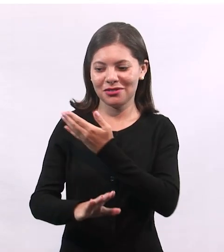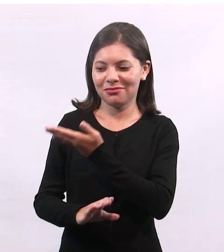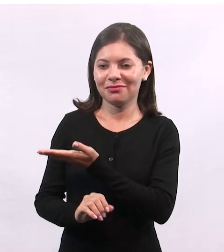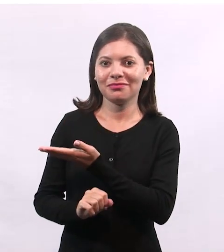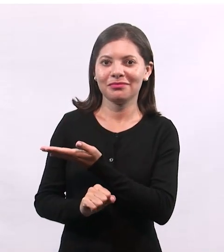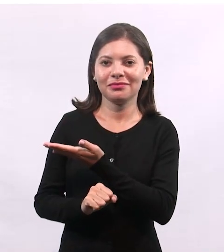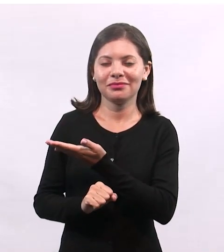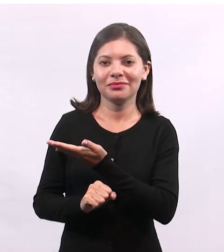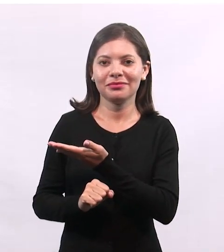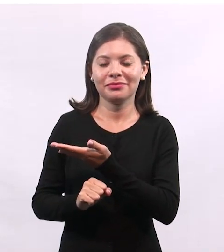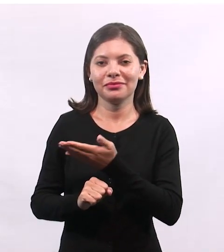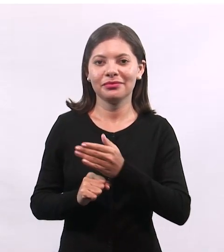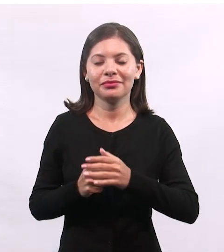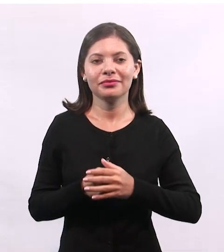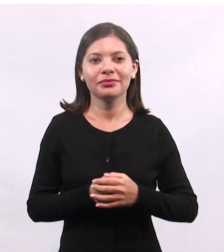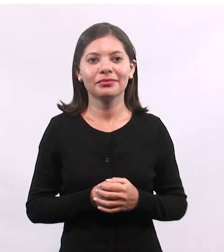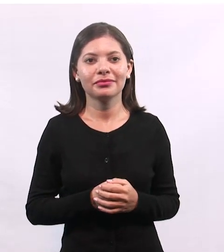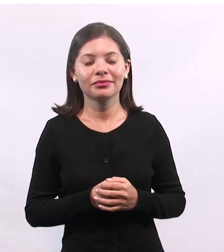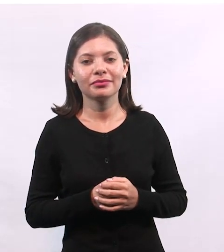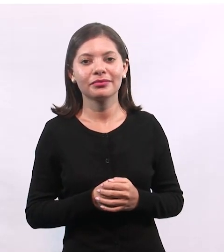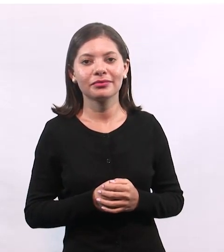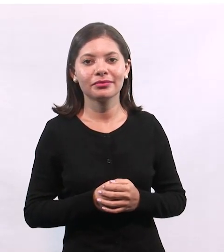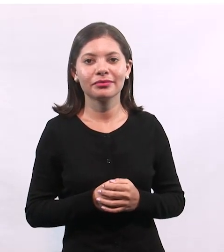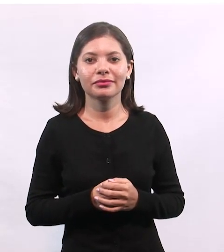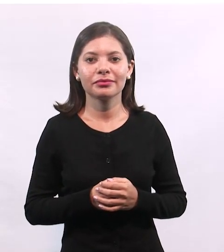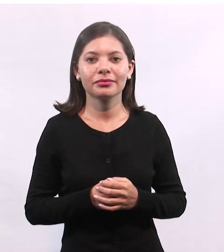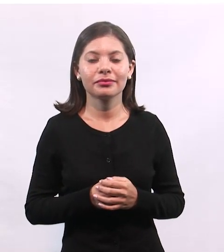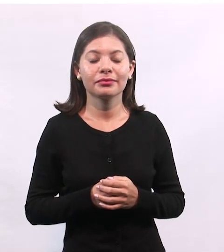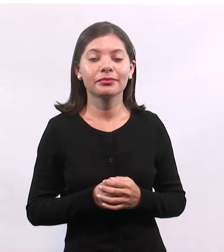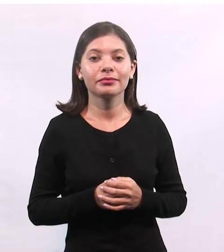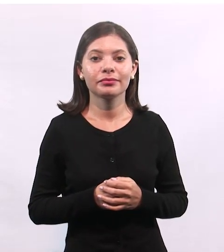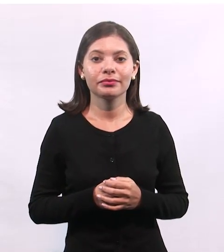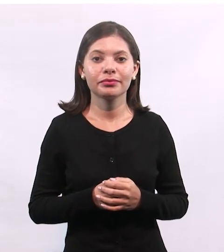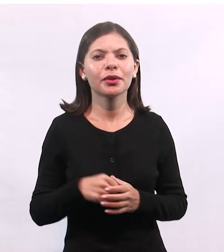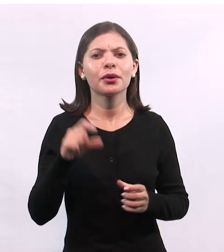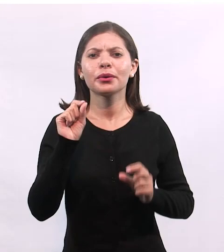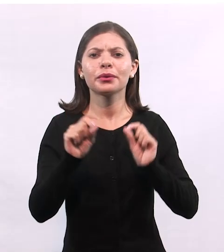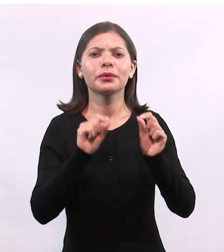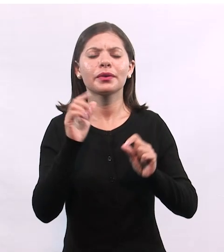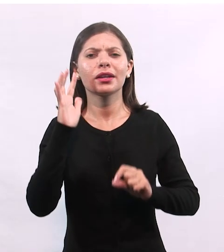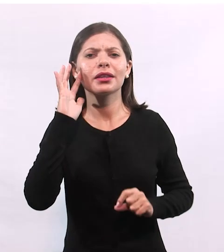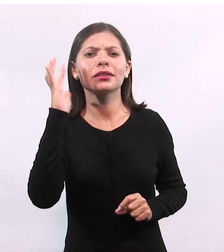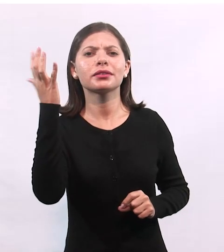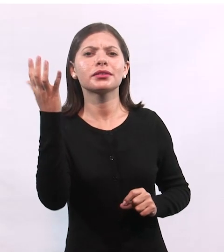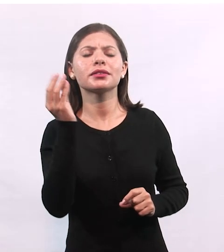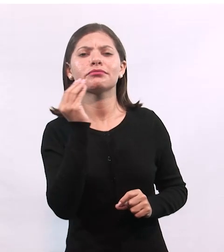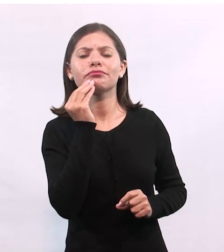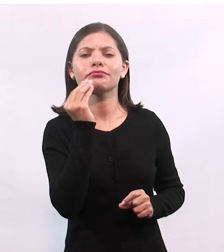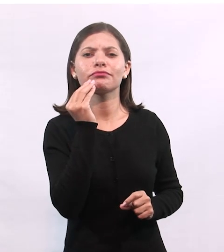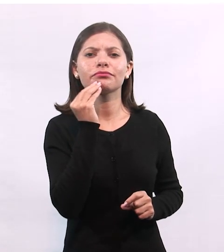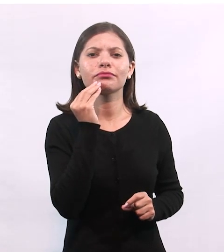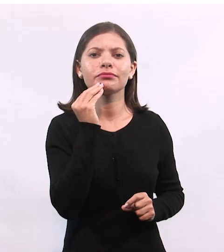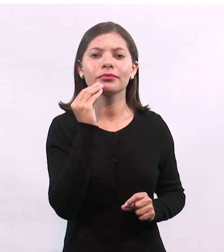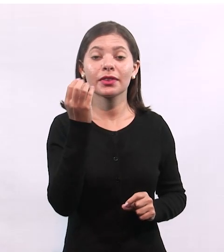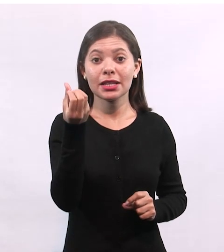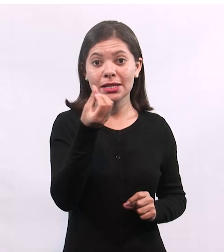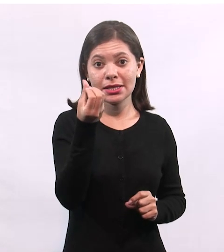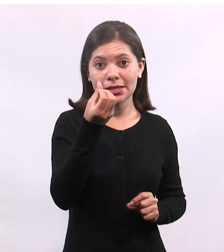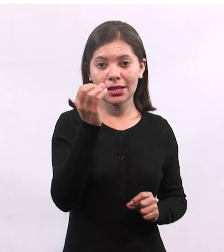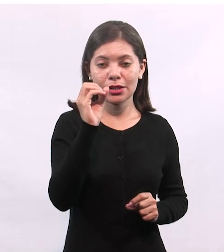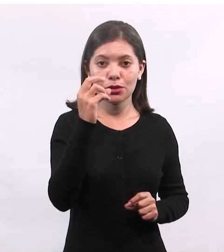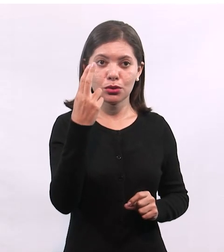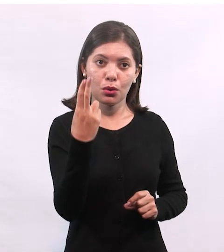norteadora do lançamento do dado e da retirada a carta do baralho o que que teria mais chance então de acontecer saiu